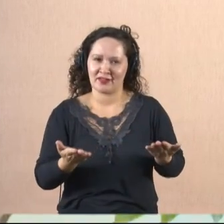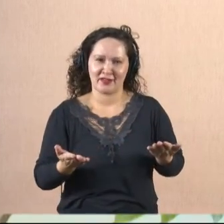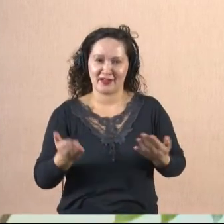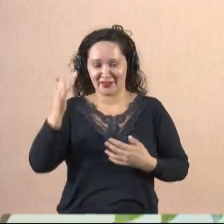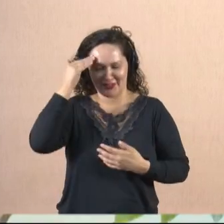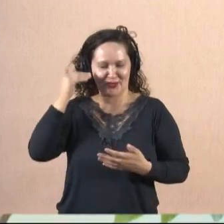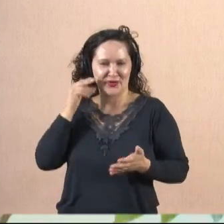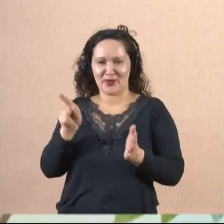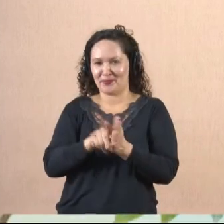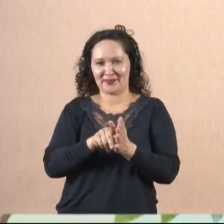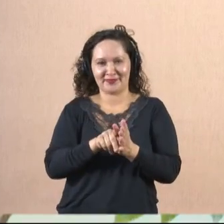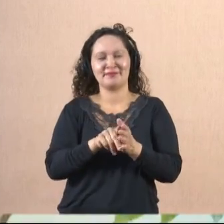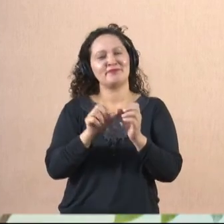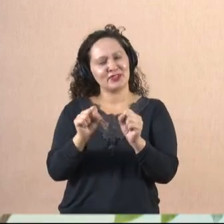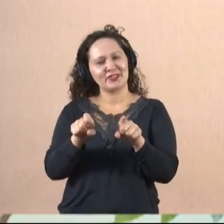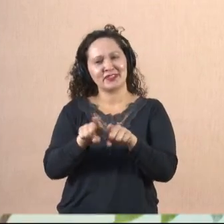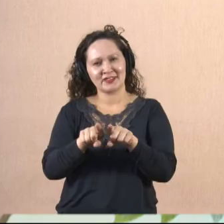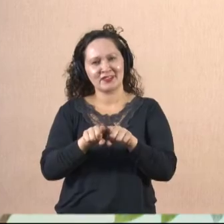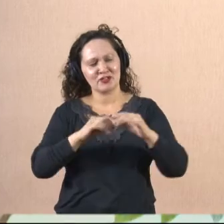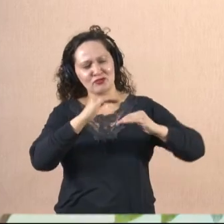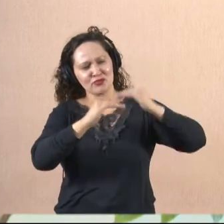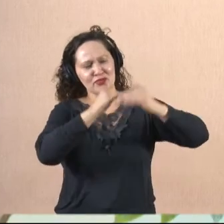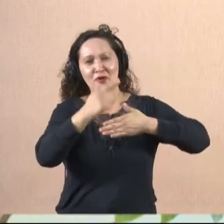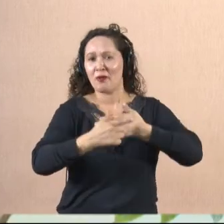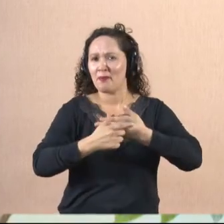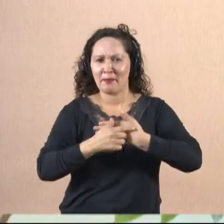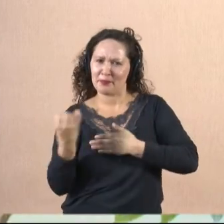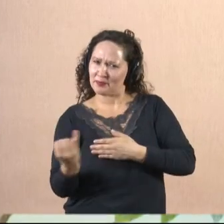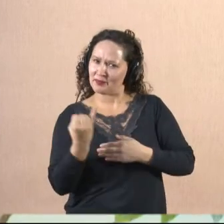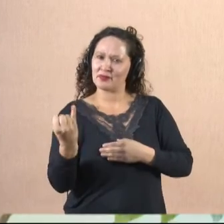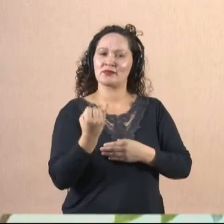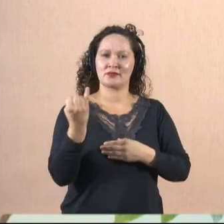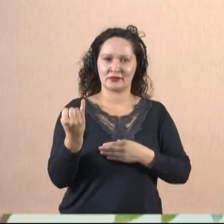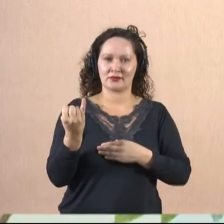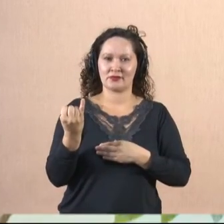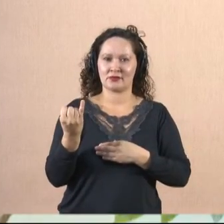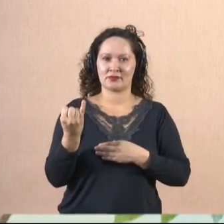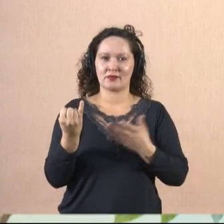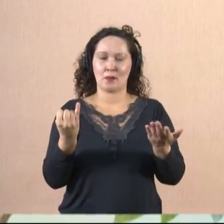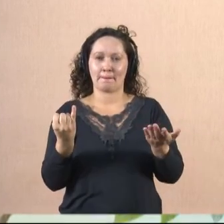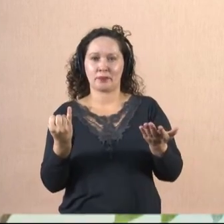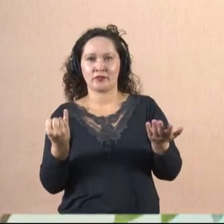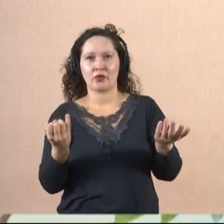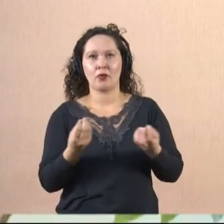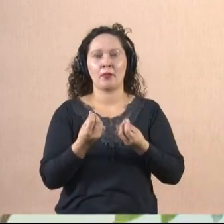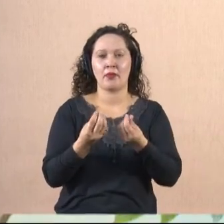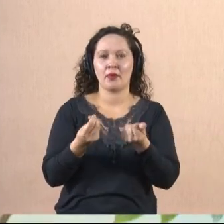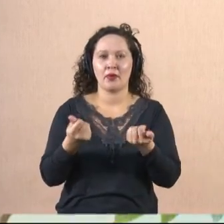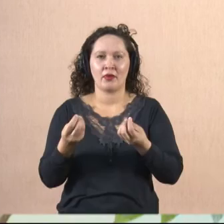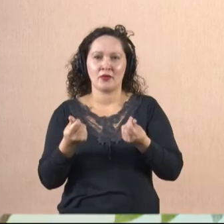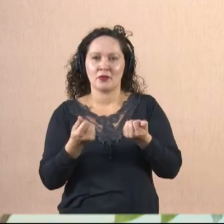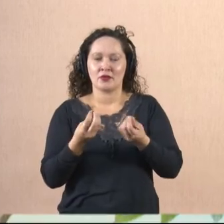da coreia poderia ter cm tenia um papel é importante como campo leio